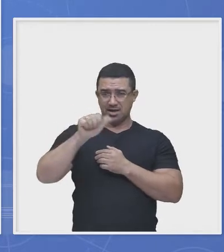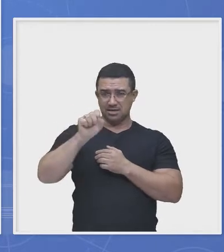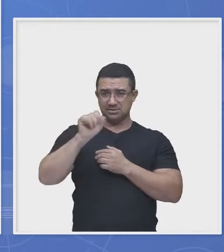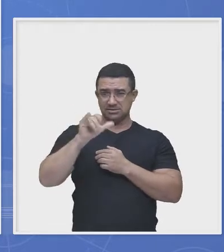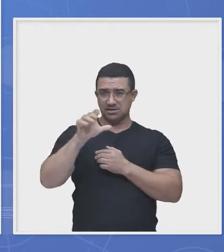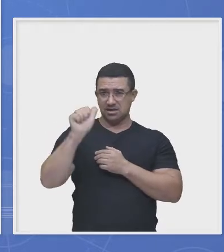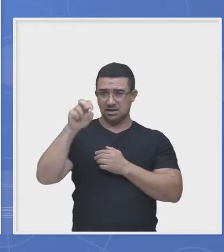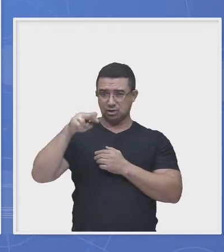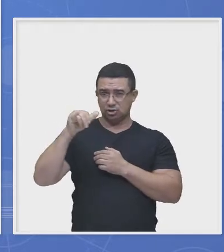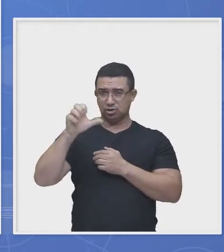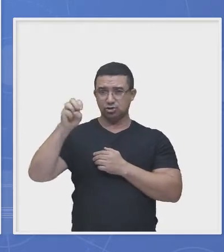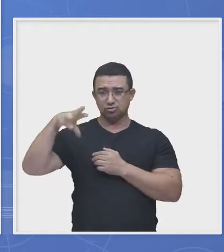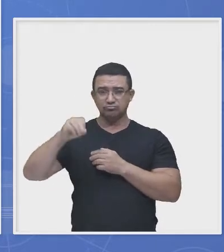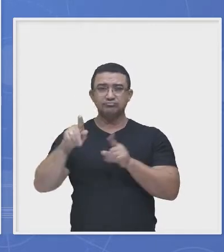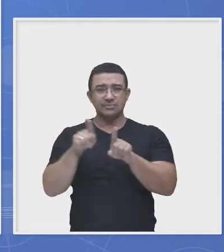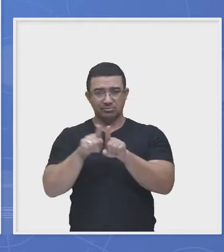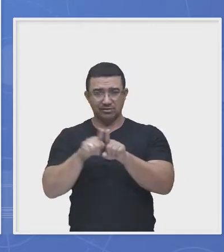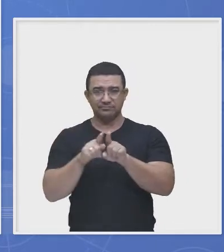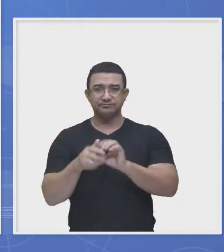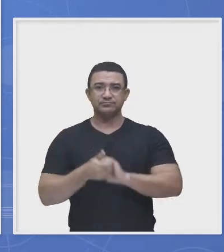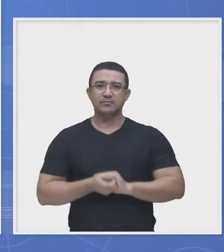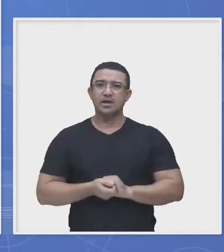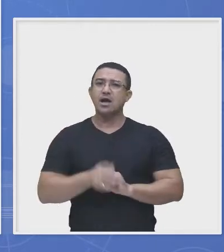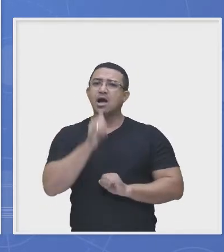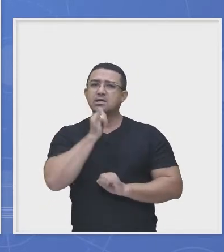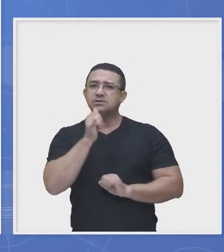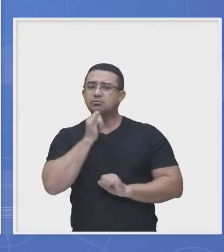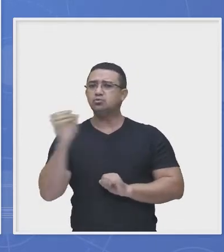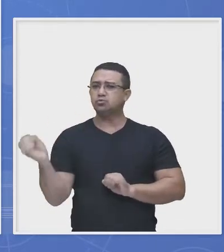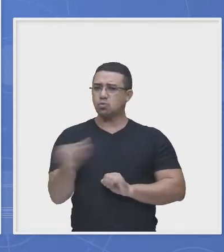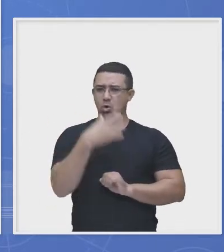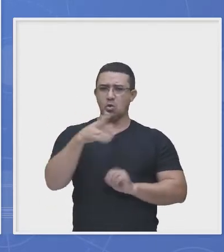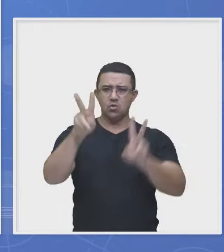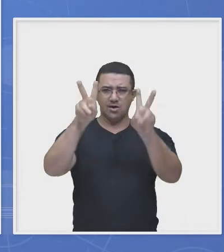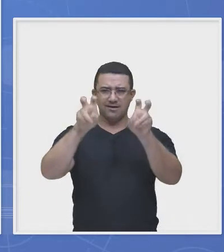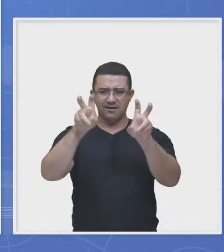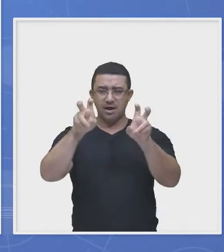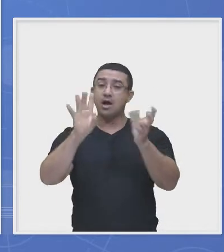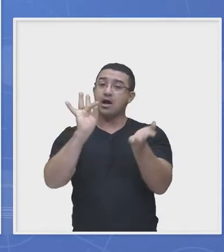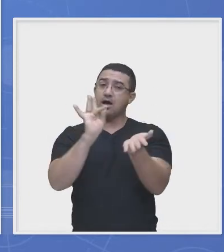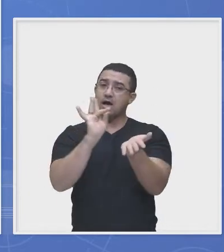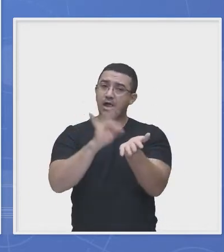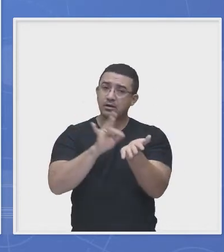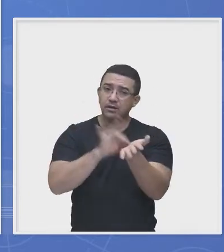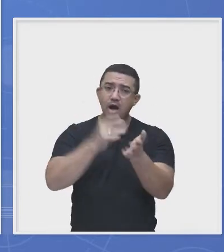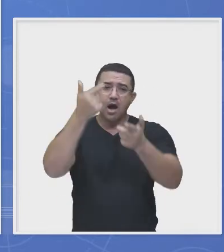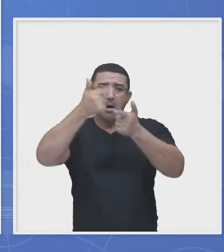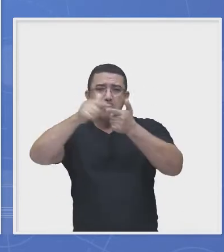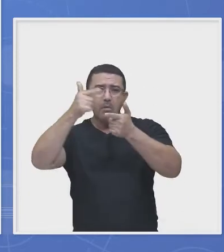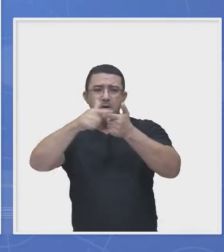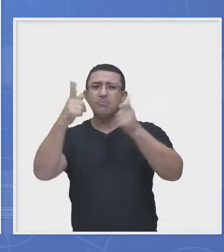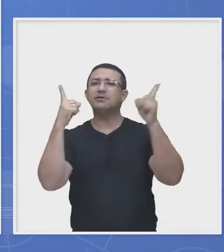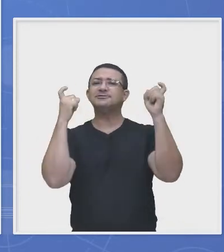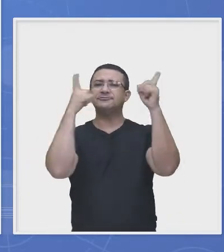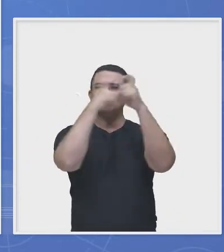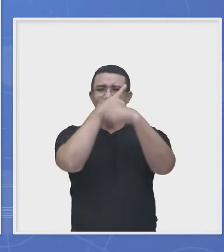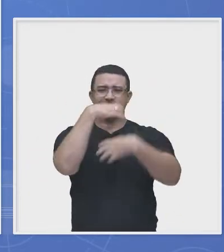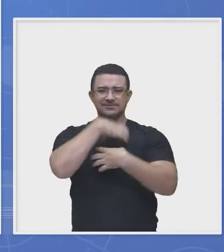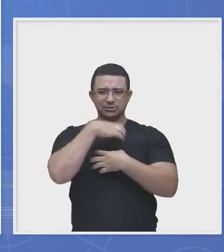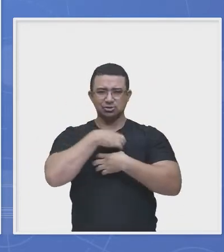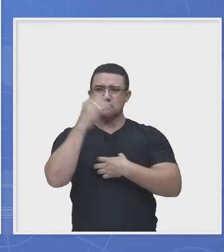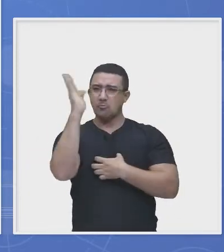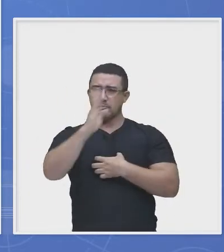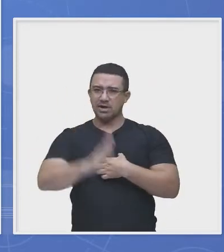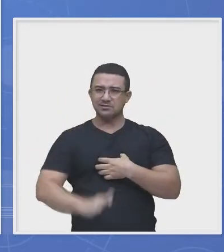e tradição. Olha só, exemplos de inovação temática. A realidade, os problemas e as dificuldades dos brasileiros que